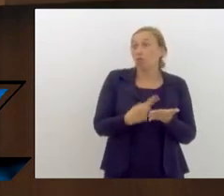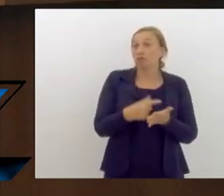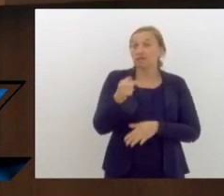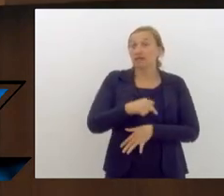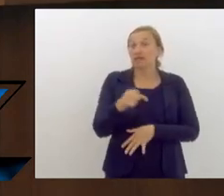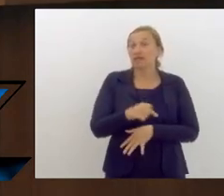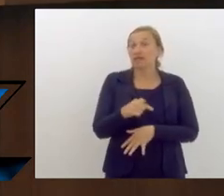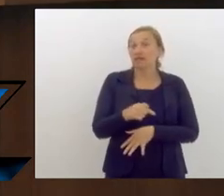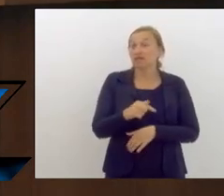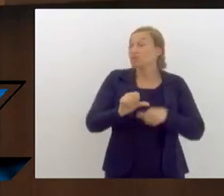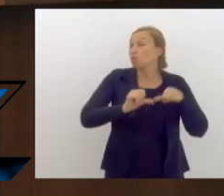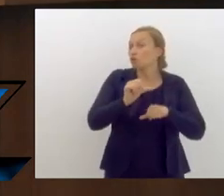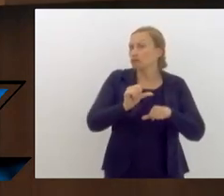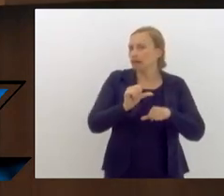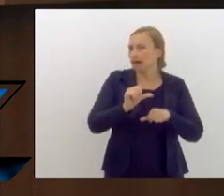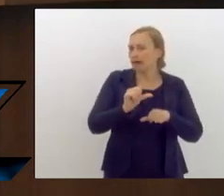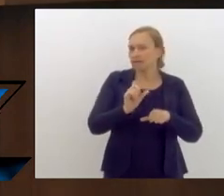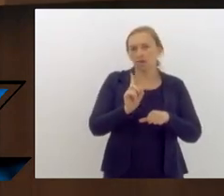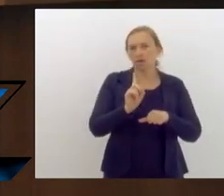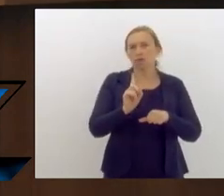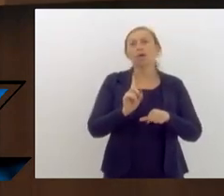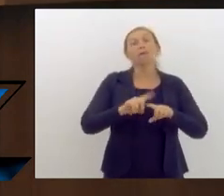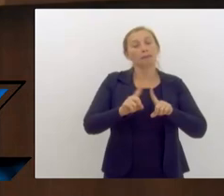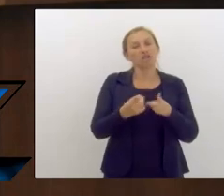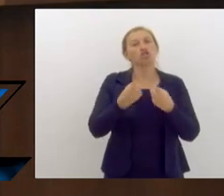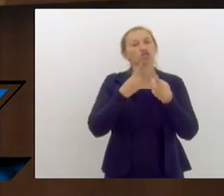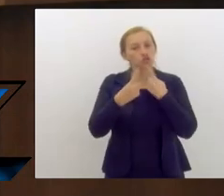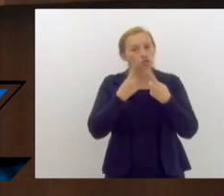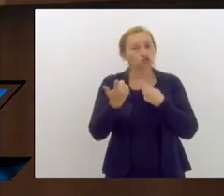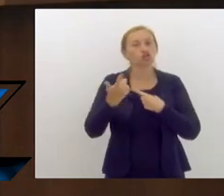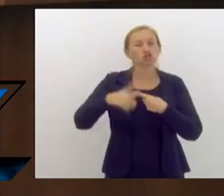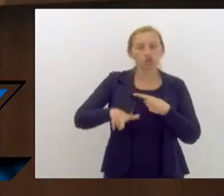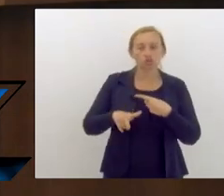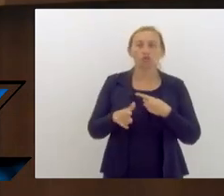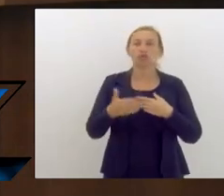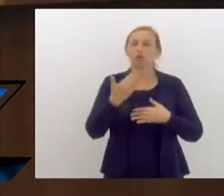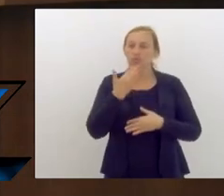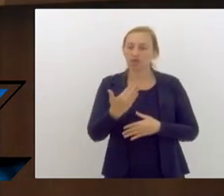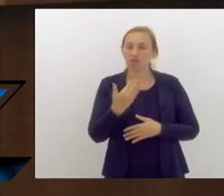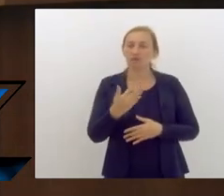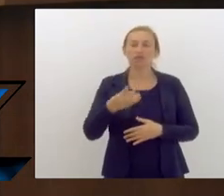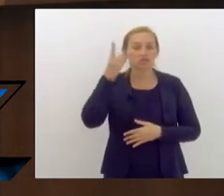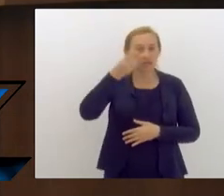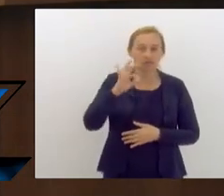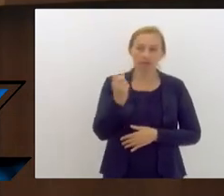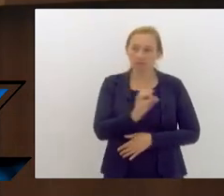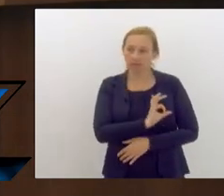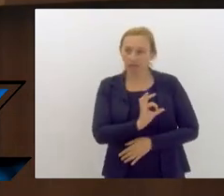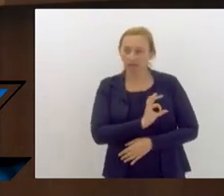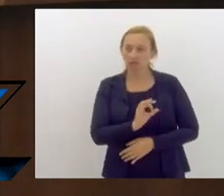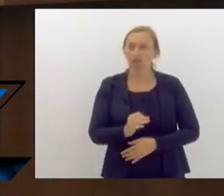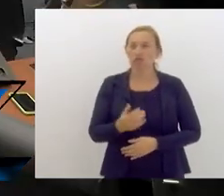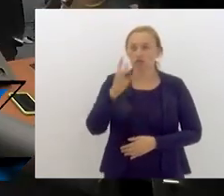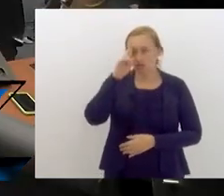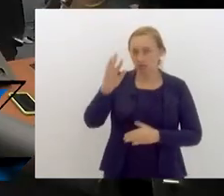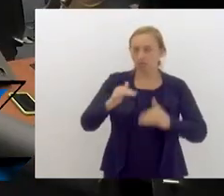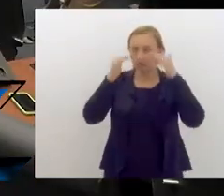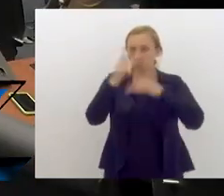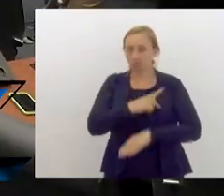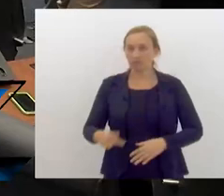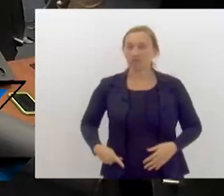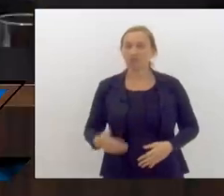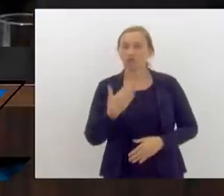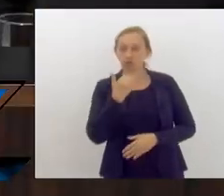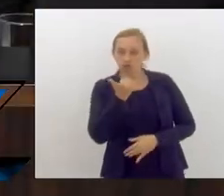de mudar o entendimento mas de rede discutir é o encaminhamento que faço para deputada Marta Rossi se tiveram antes de vossa excelência por exemplo Desculpa me estender